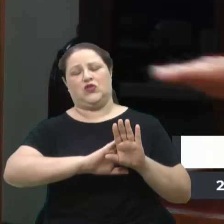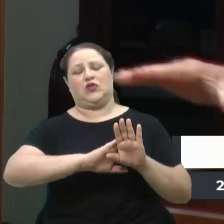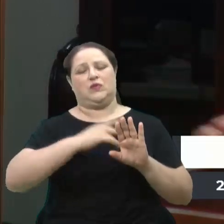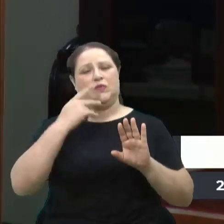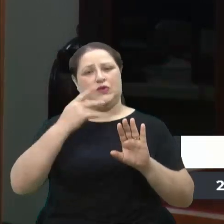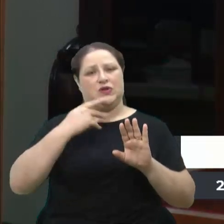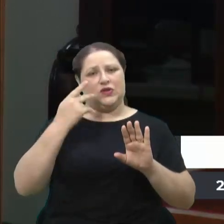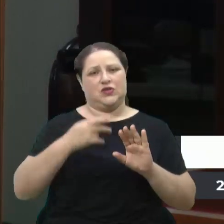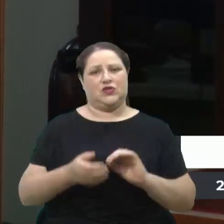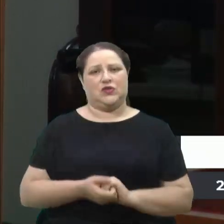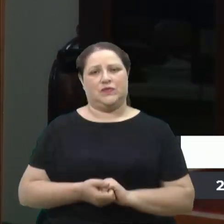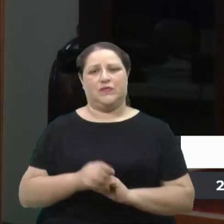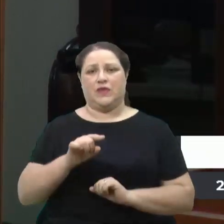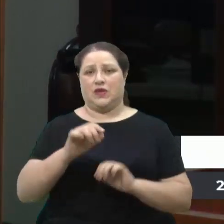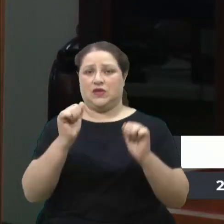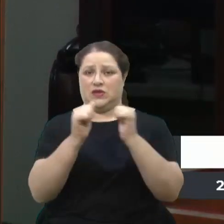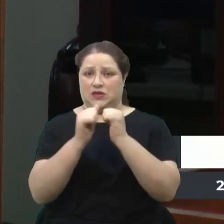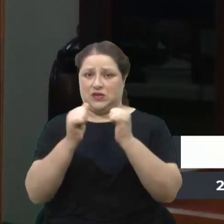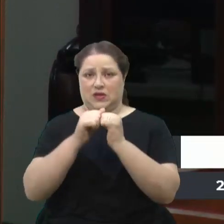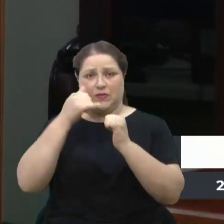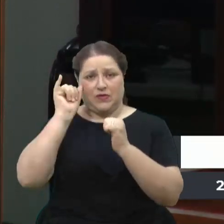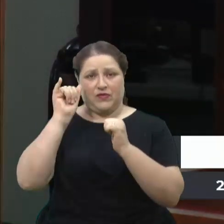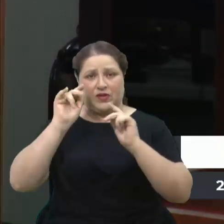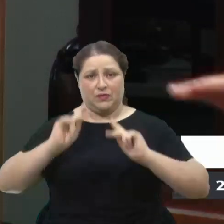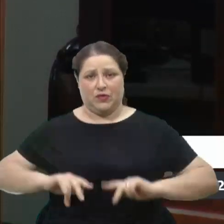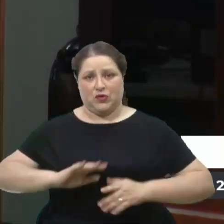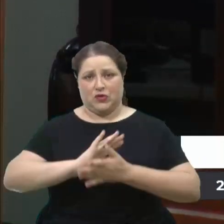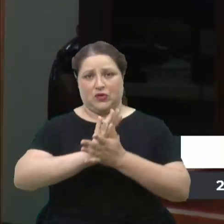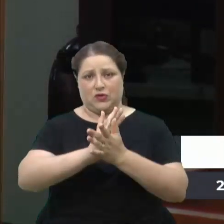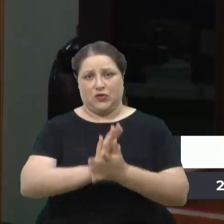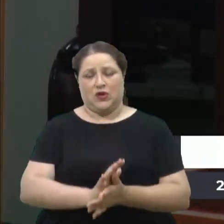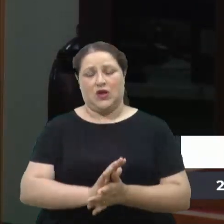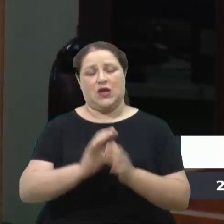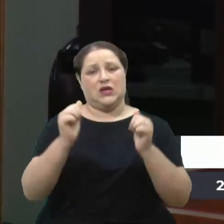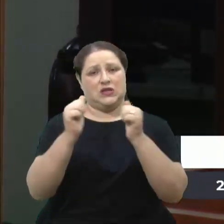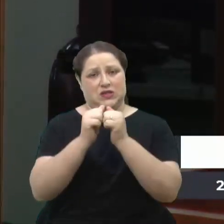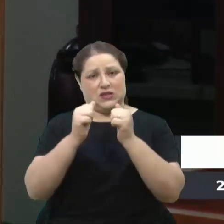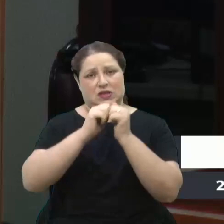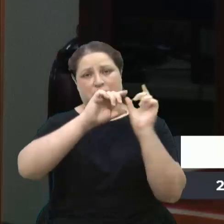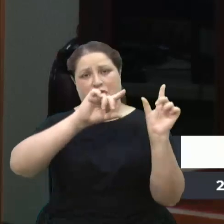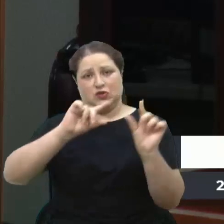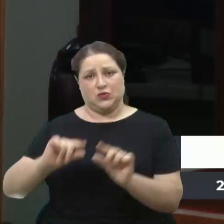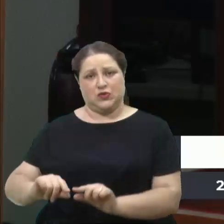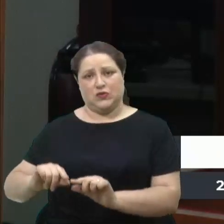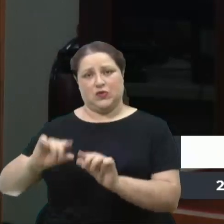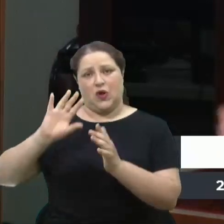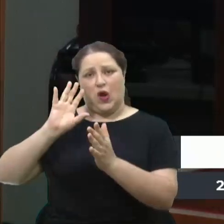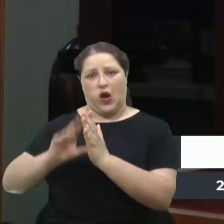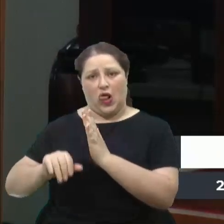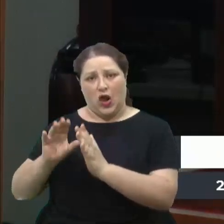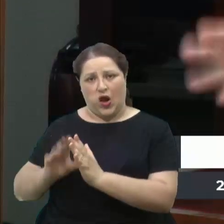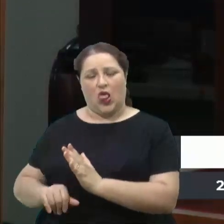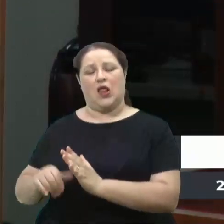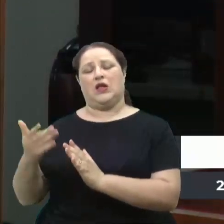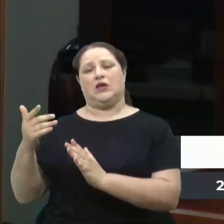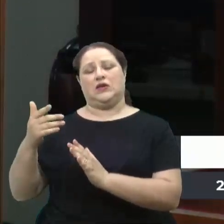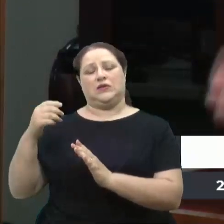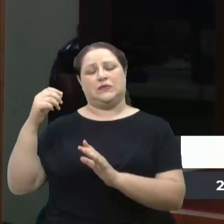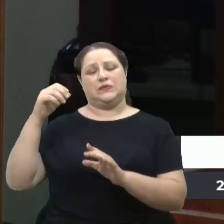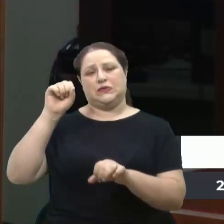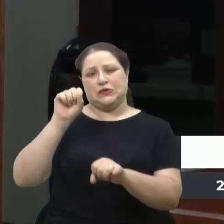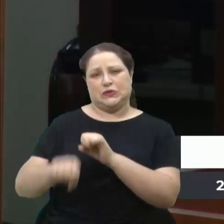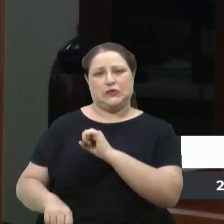Esse sistema aqui evitou mortes, esse sistema aqui diminuiu assassinatos, roubos, invasões,